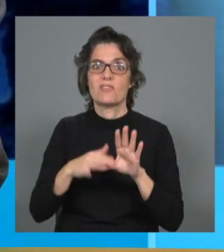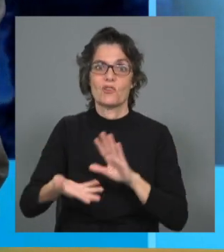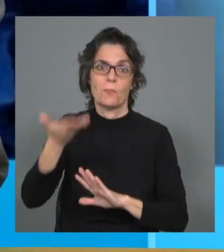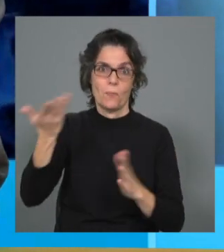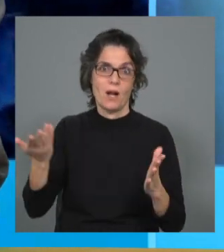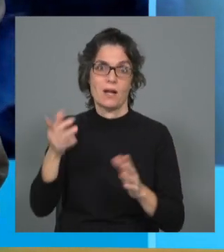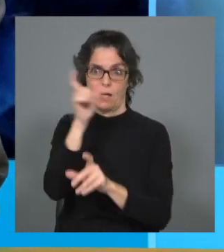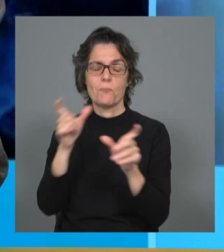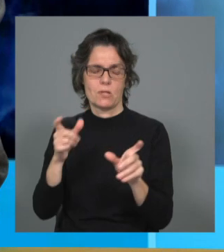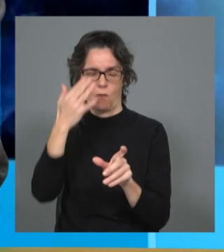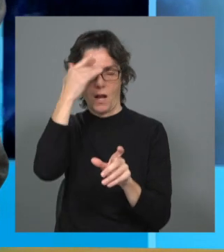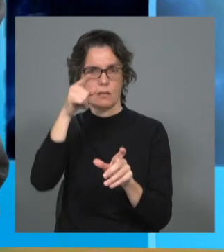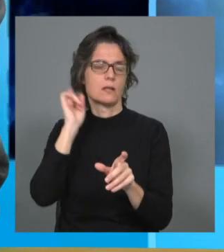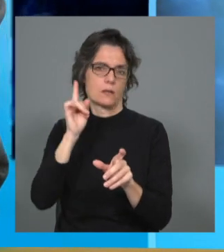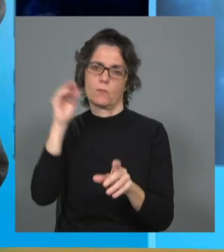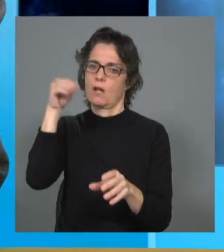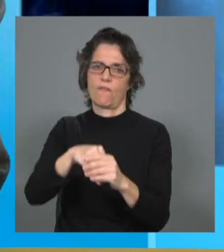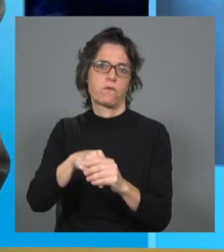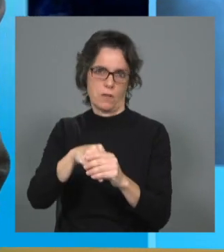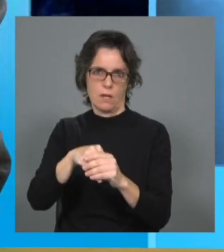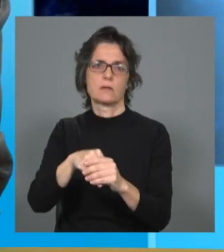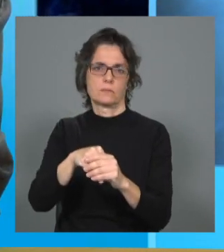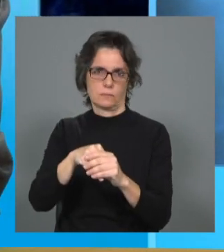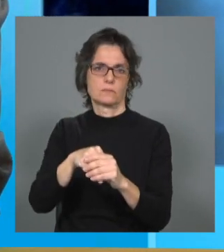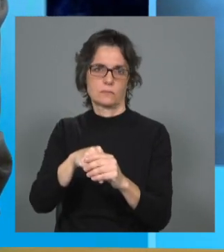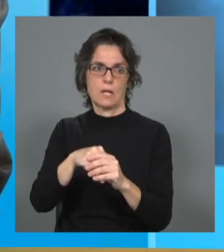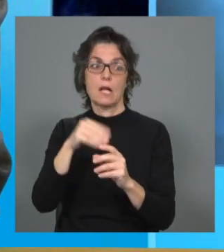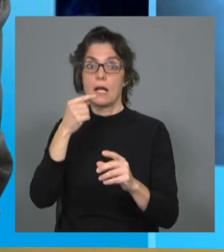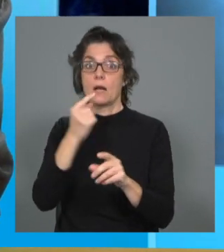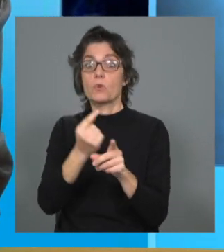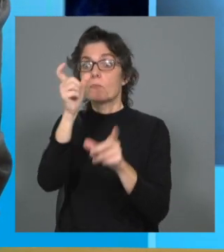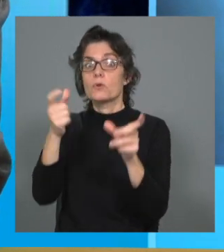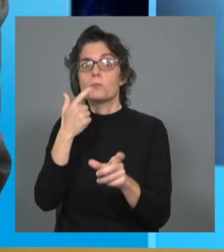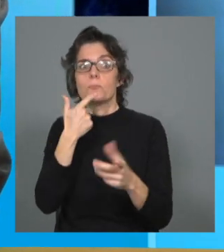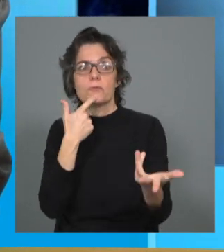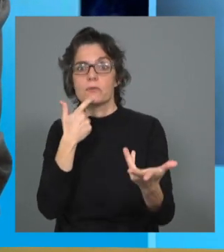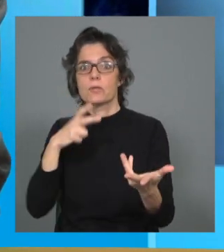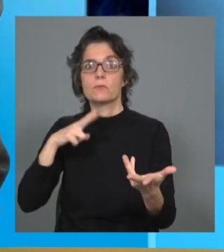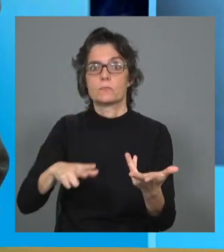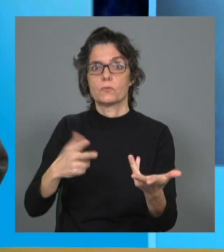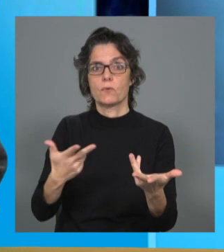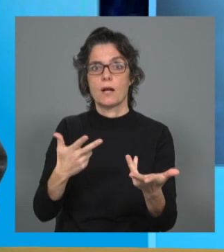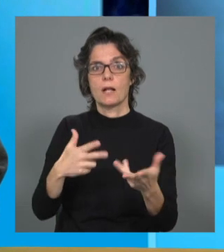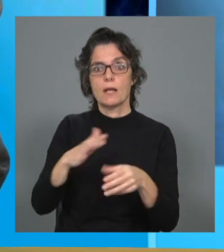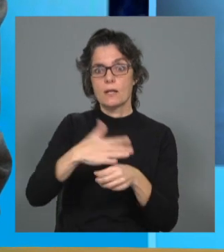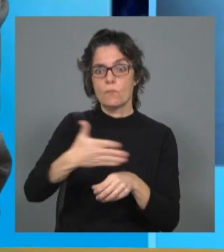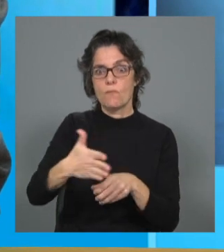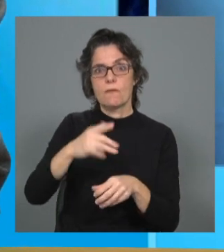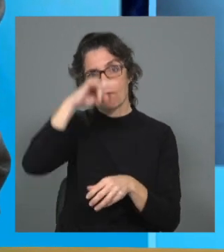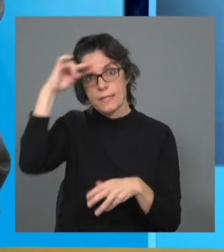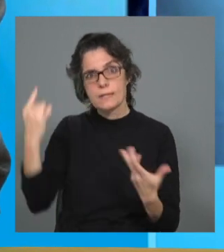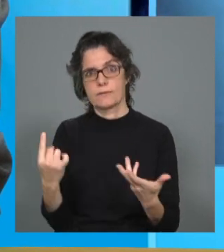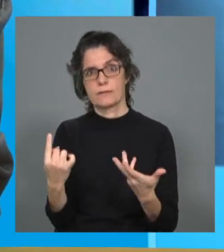como importantes, porque entenderam que o país estava a viver um momento charneiro importante, ou seja, a sair de